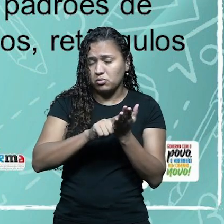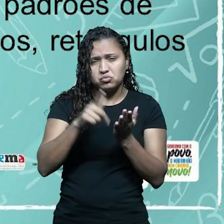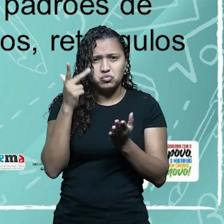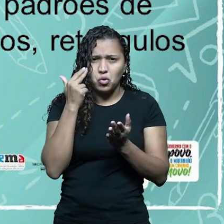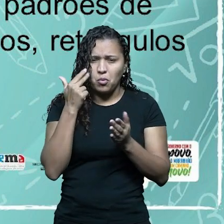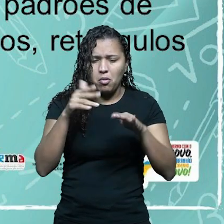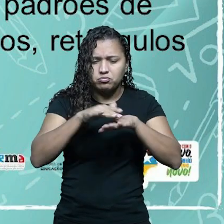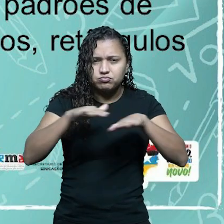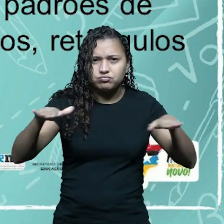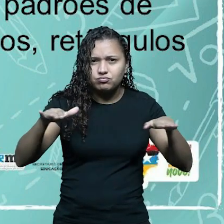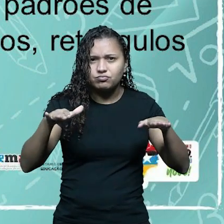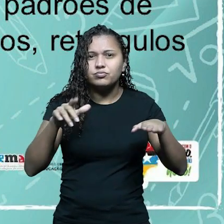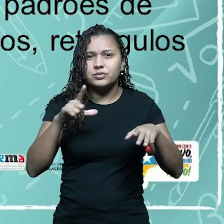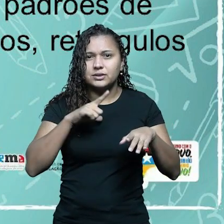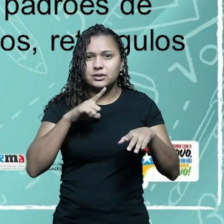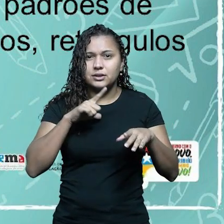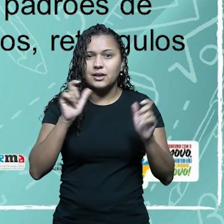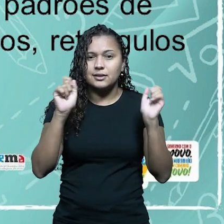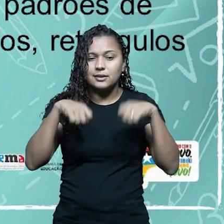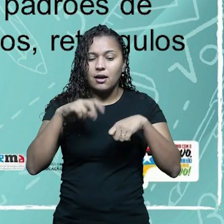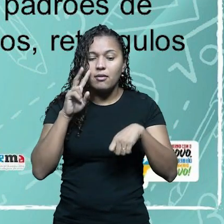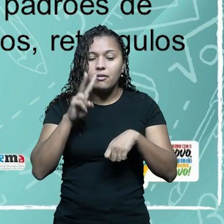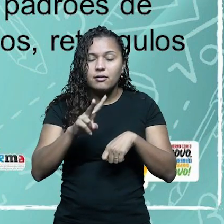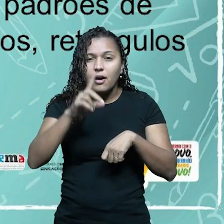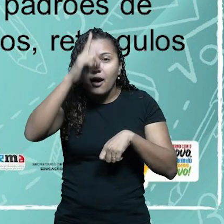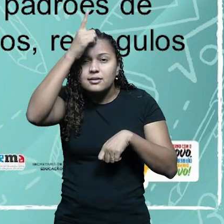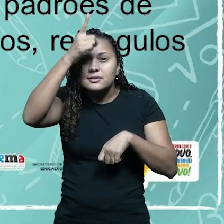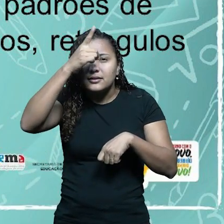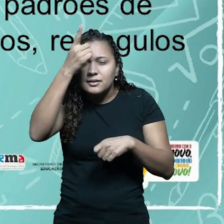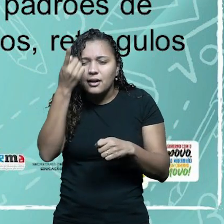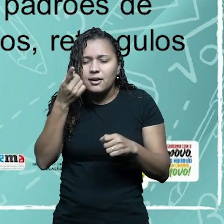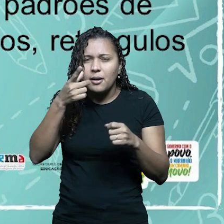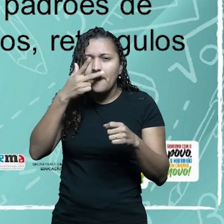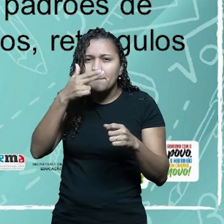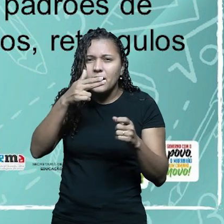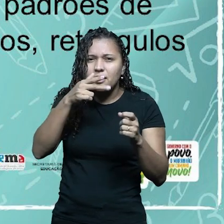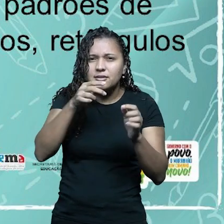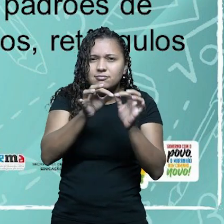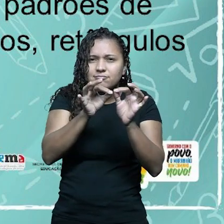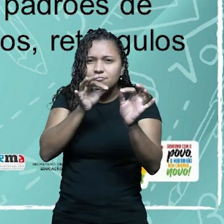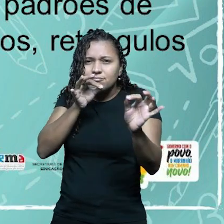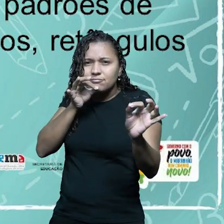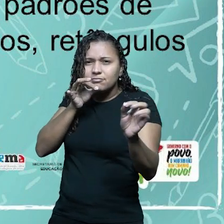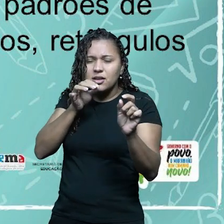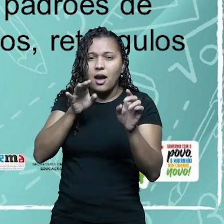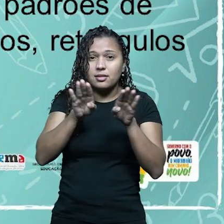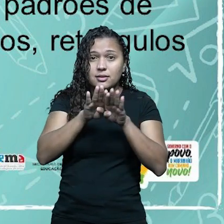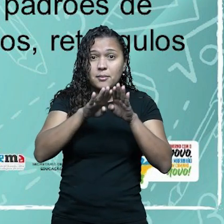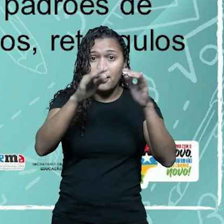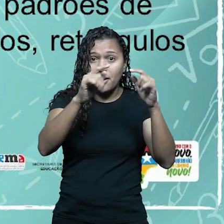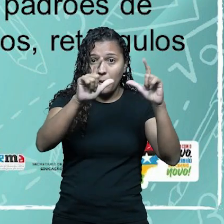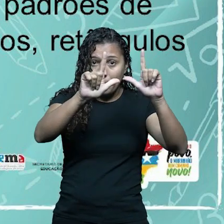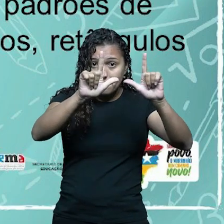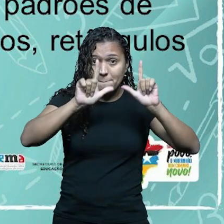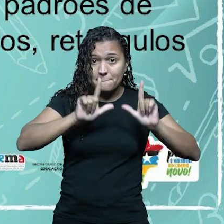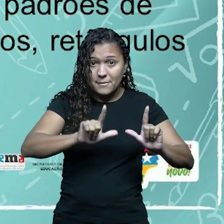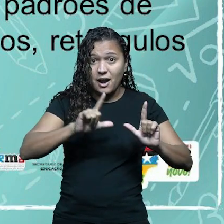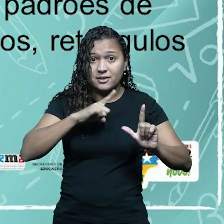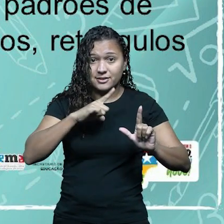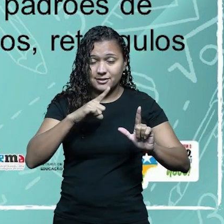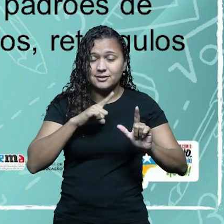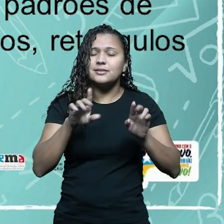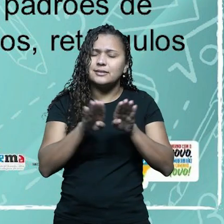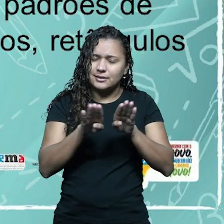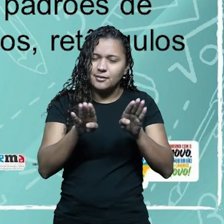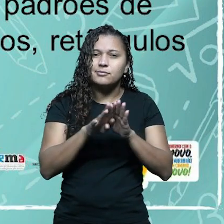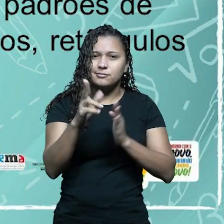plano, passando a ideia de profundidade, mas também nós temos uma planta que também faz parte do desenho técnico de